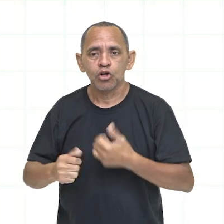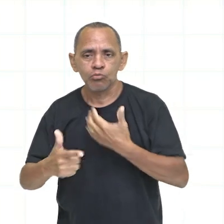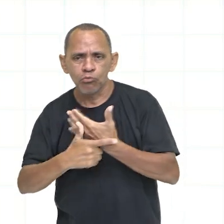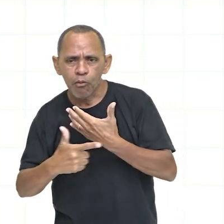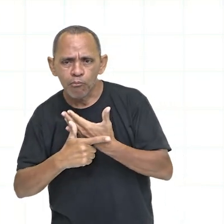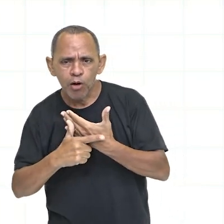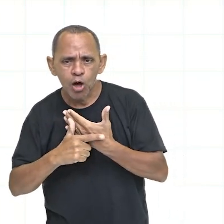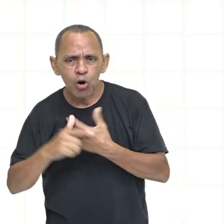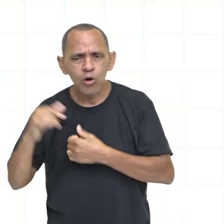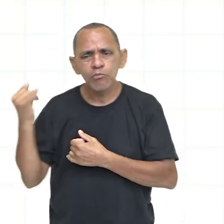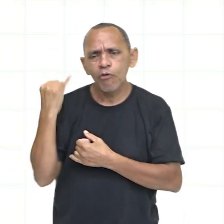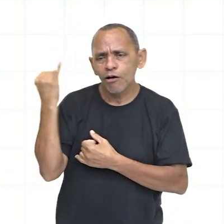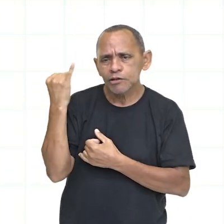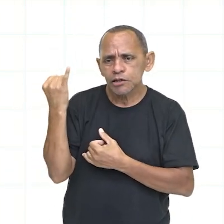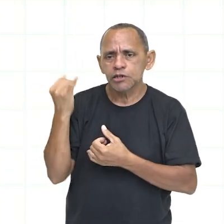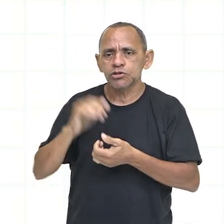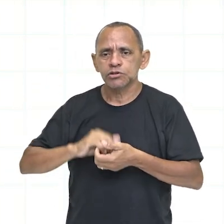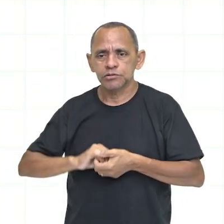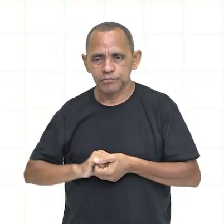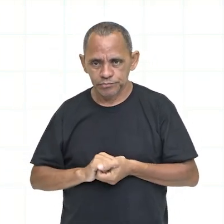papel, né? Desempenhar o papel